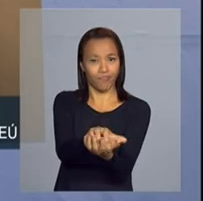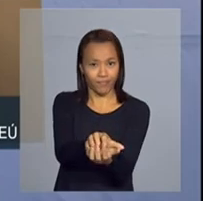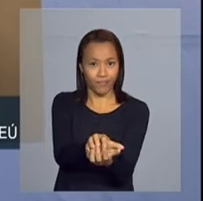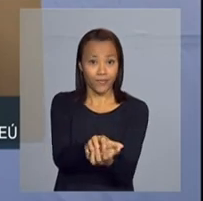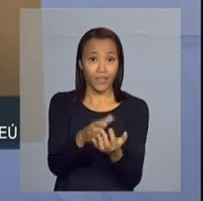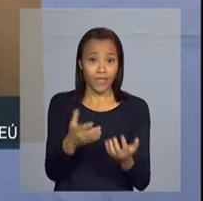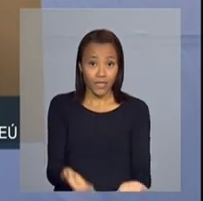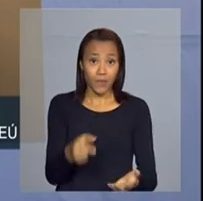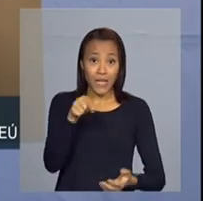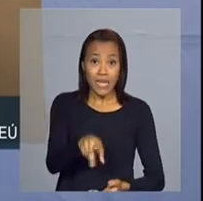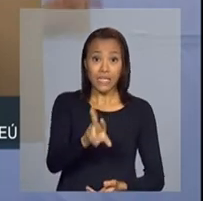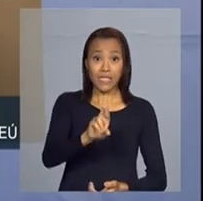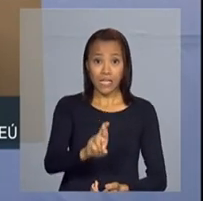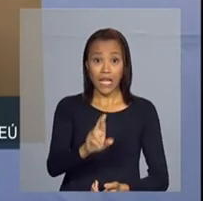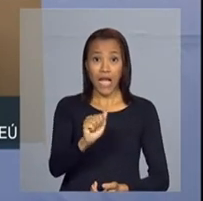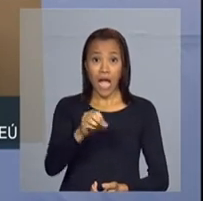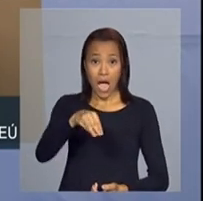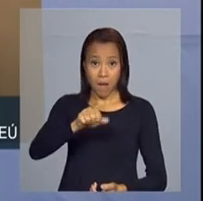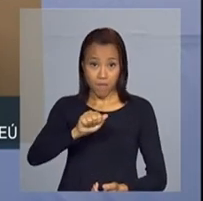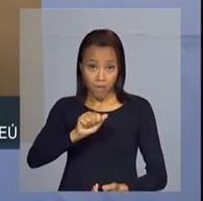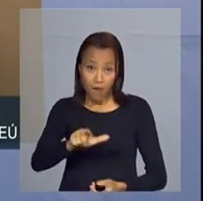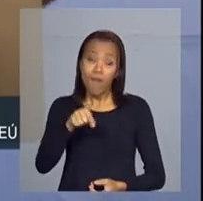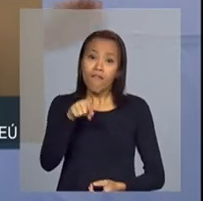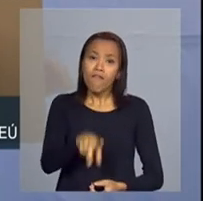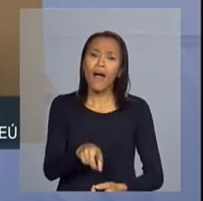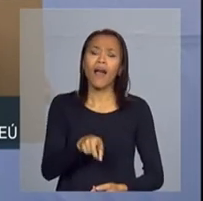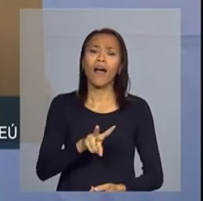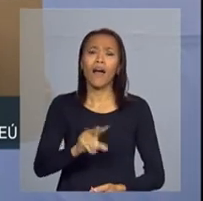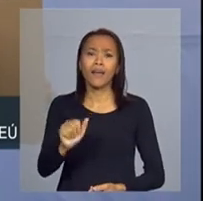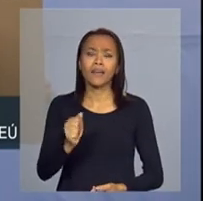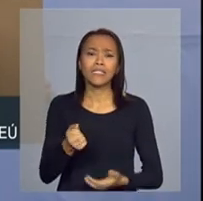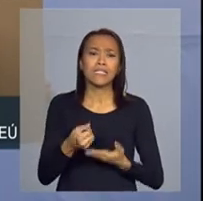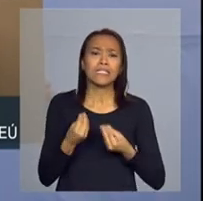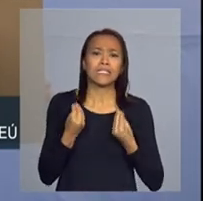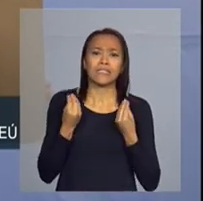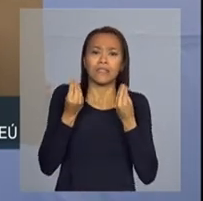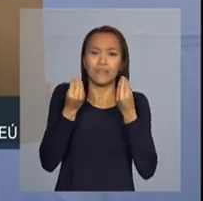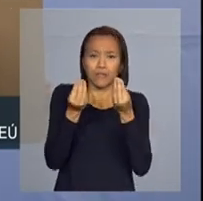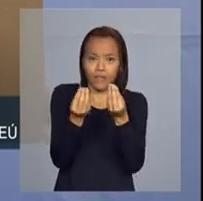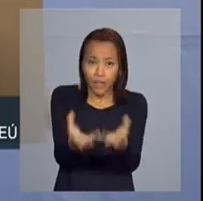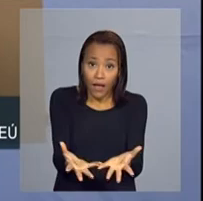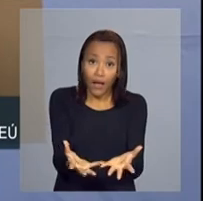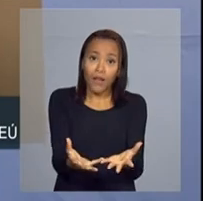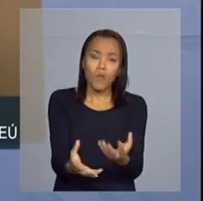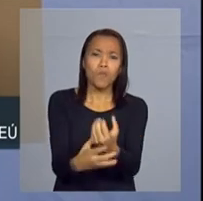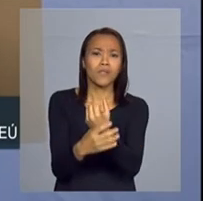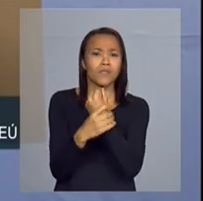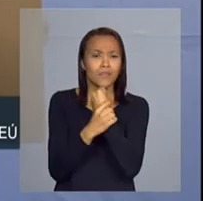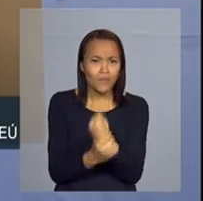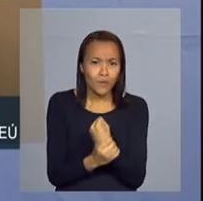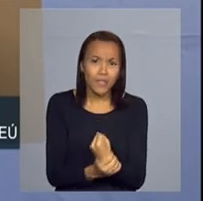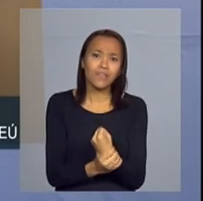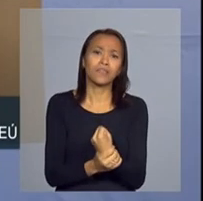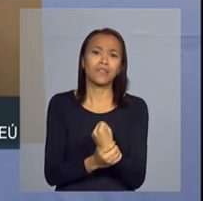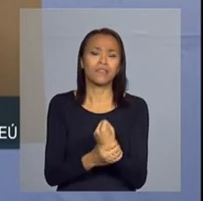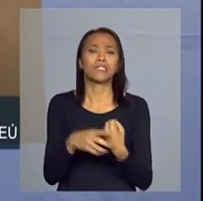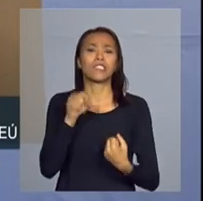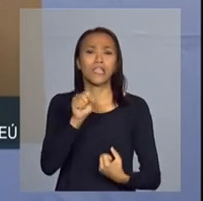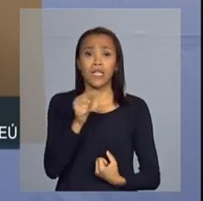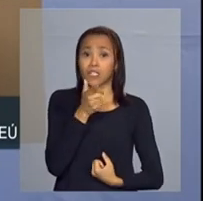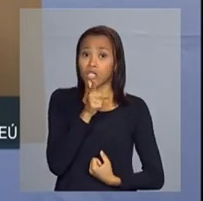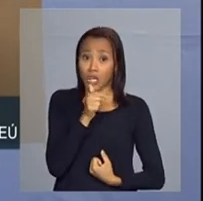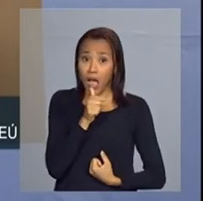do Entremontes vai dar de vez e de forma definitiva a segurança hídrica para o